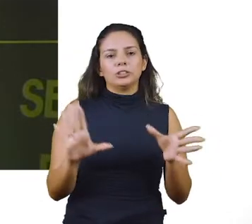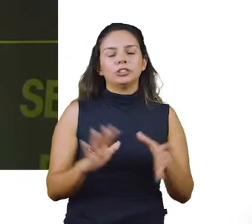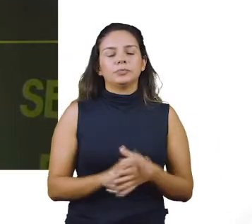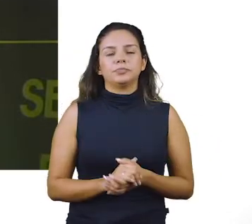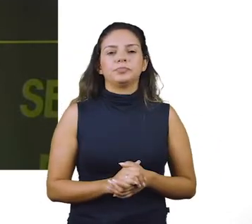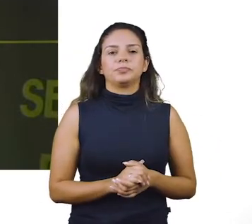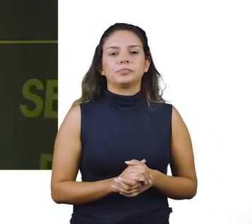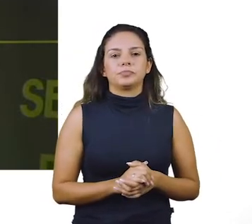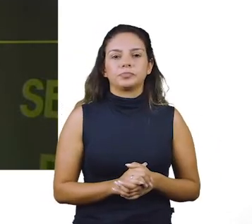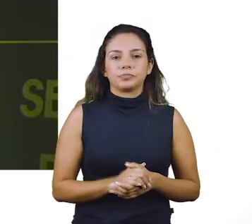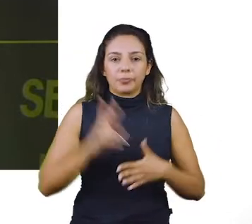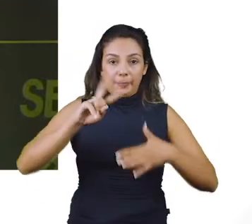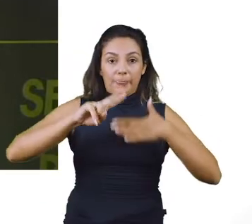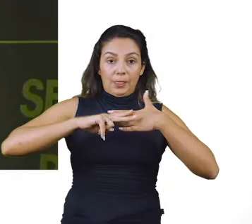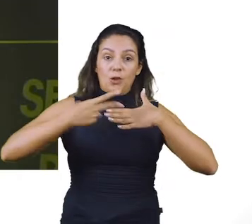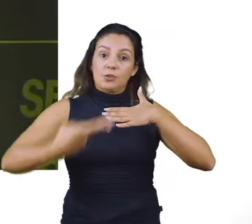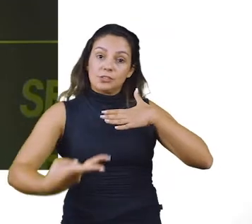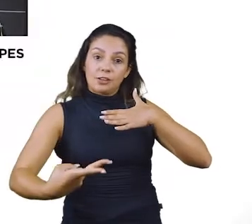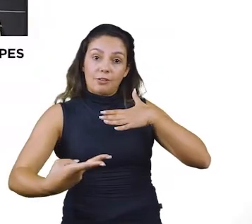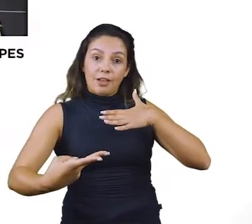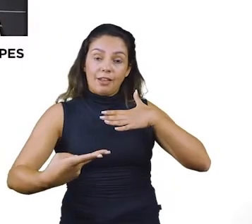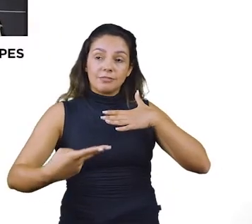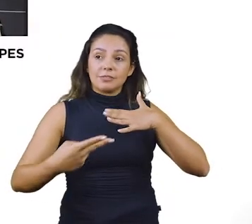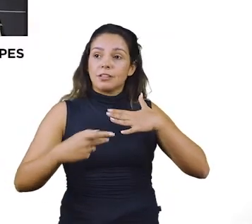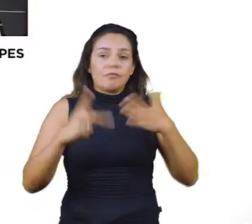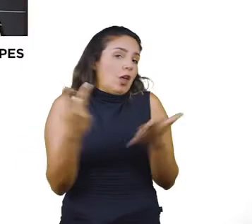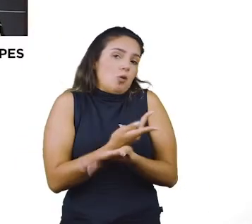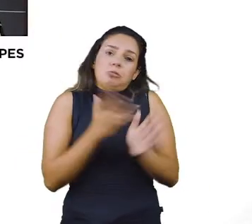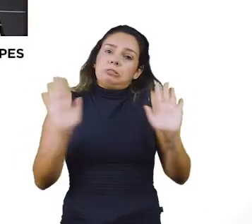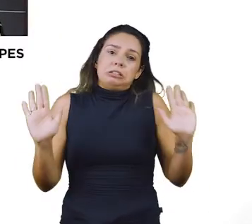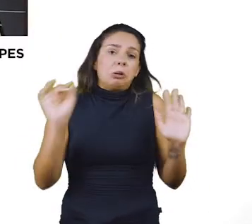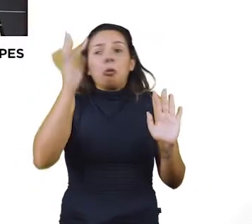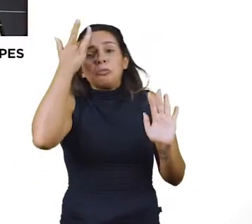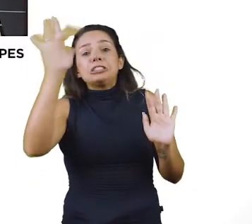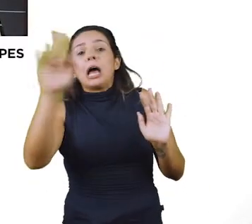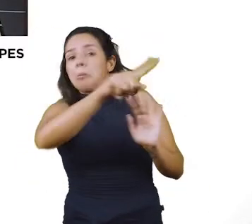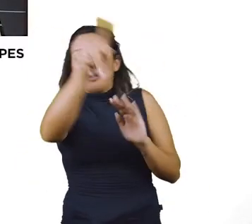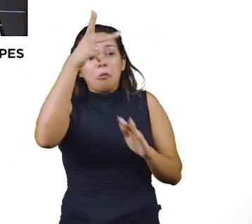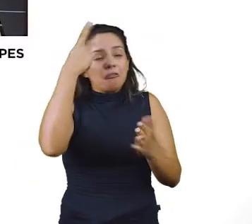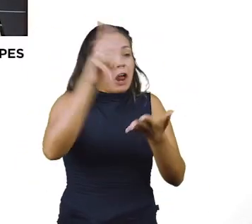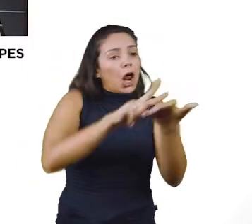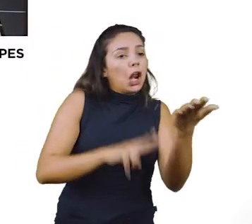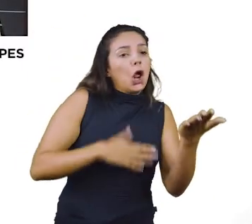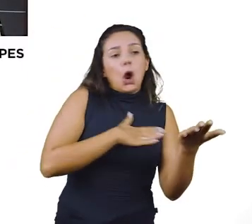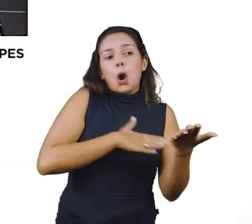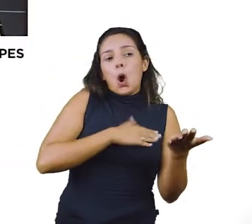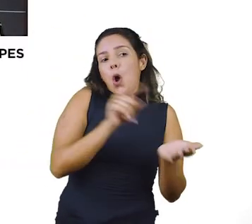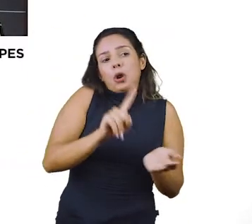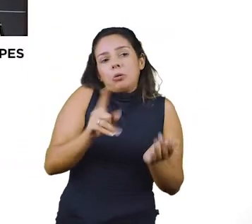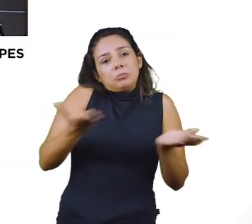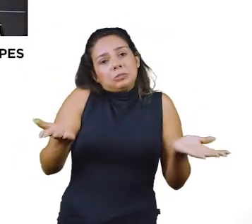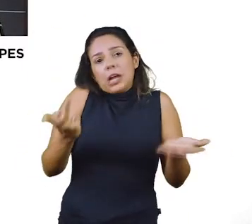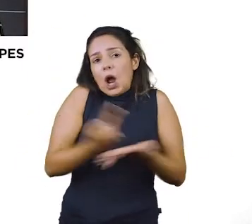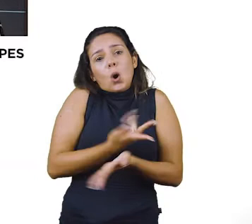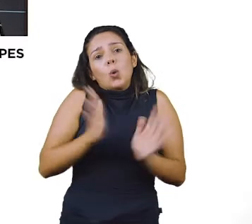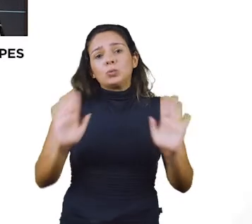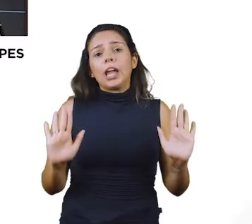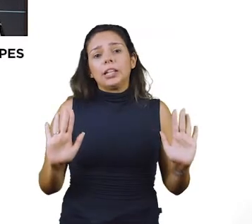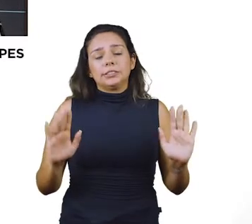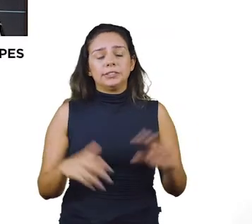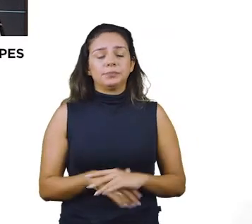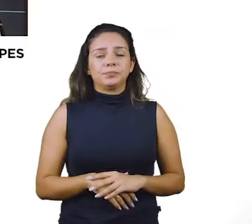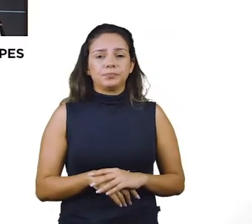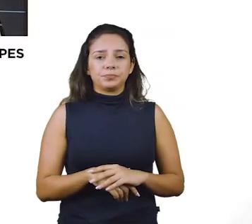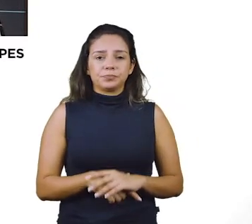em consequência é a que vier, a gente nunca sabe, né? Um livro é uma loteria, um livro. Esse meu